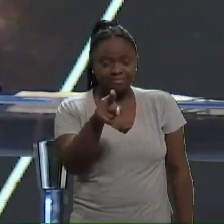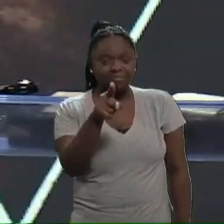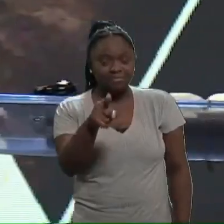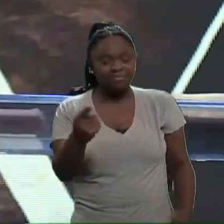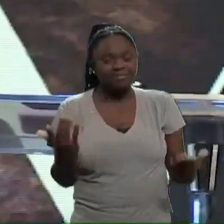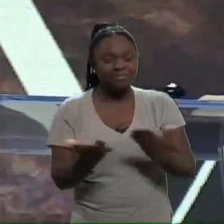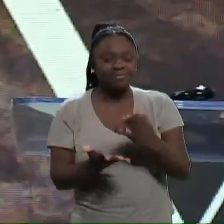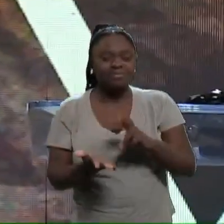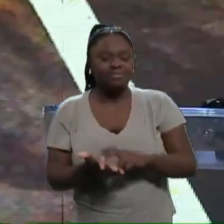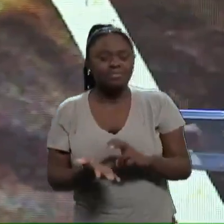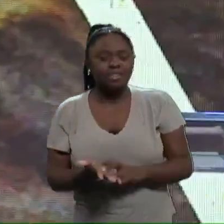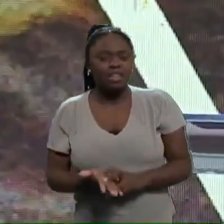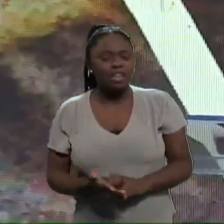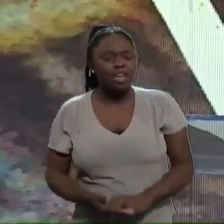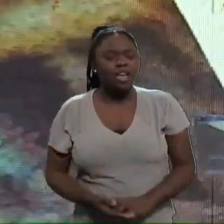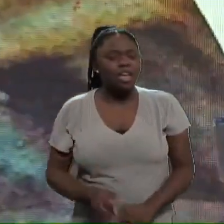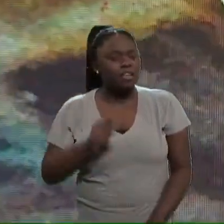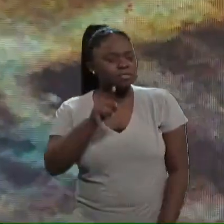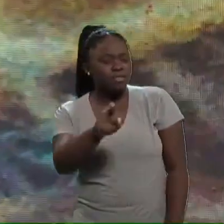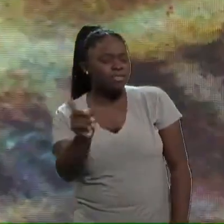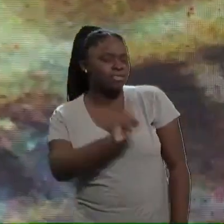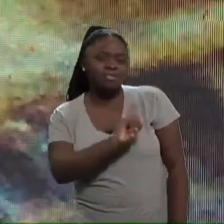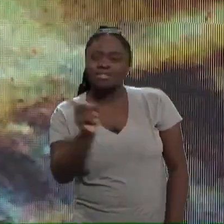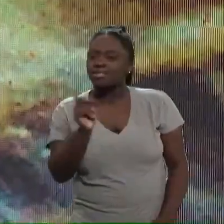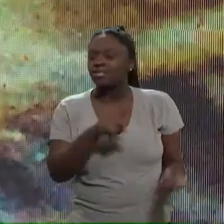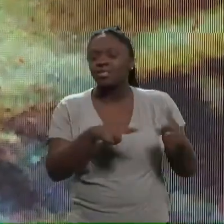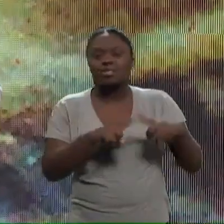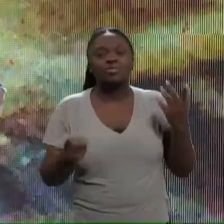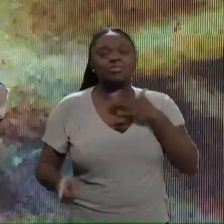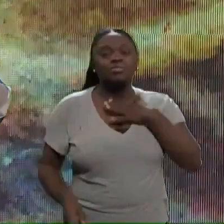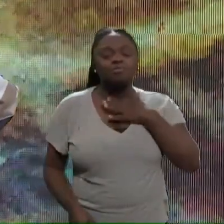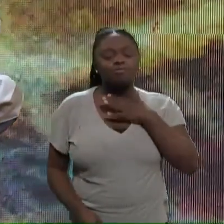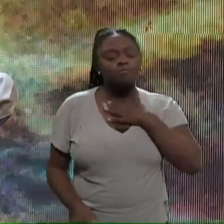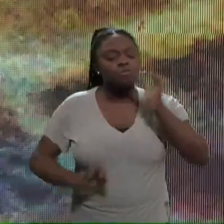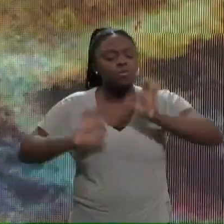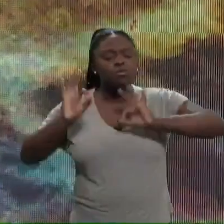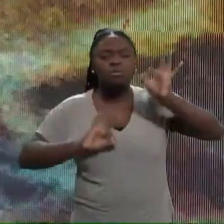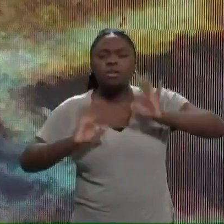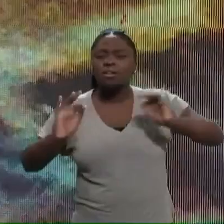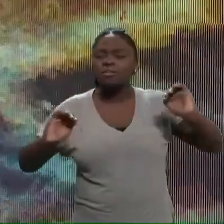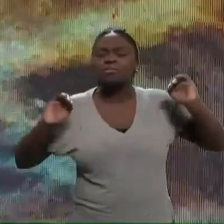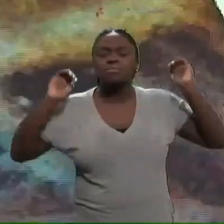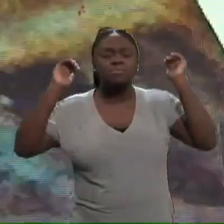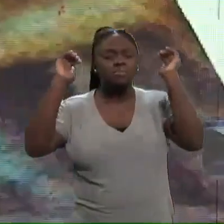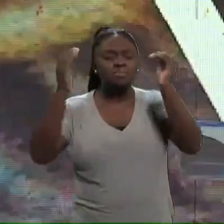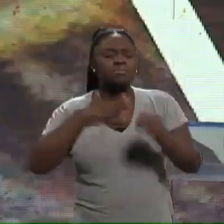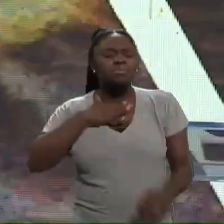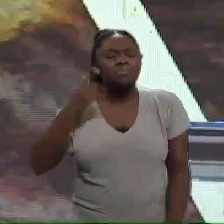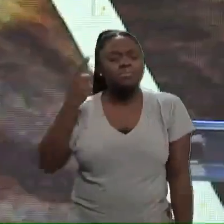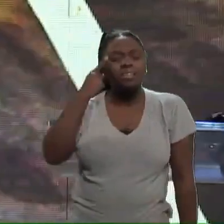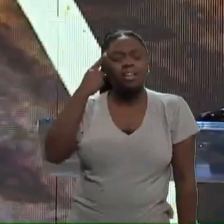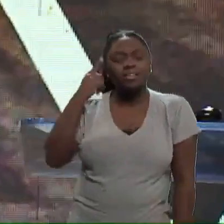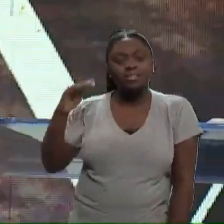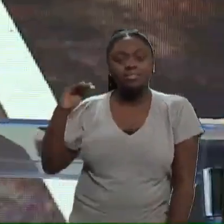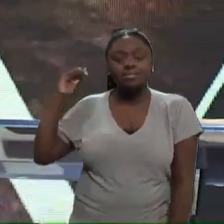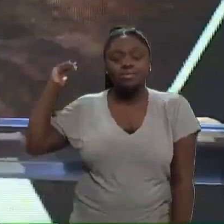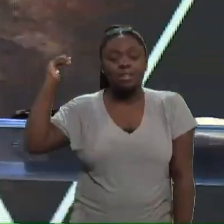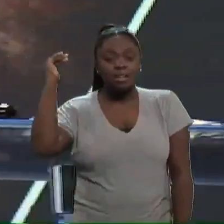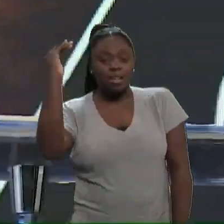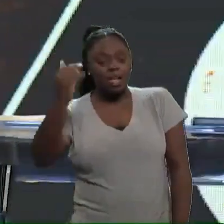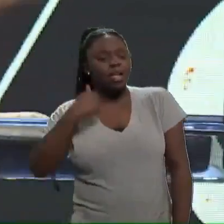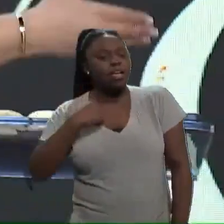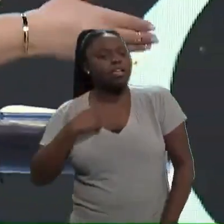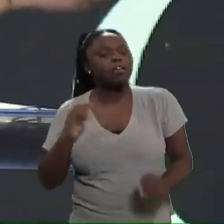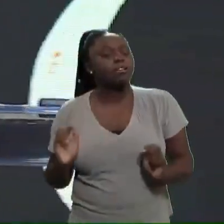manhã: não tem a ver com você, tem a ver comigo. Os meus planos são maiores, os meus pensamentos são maiores, e